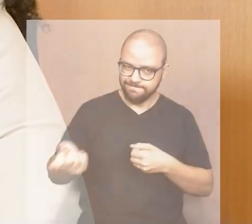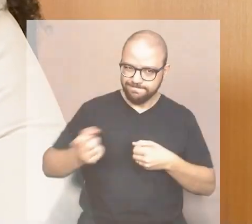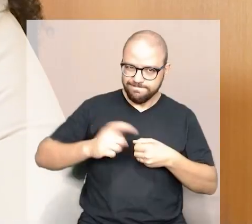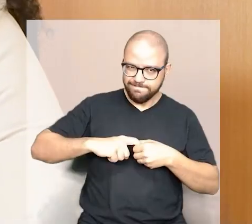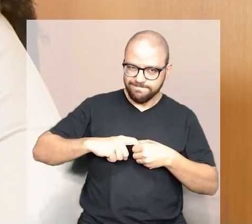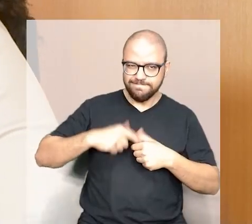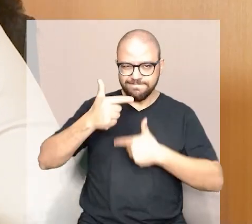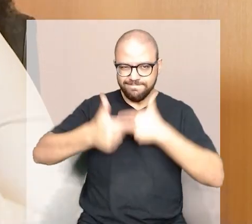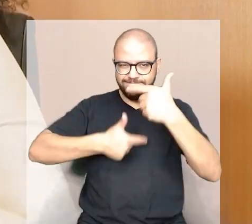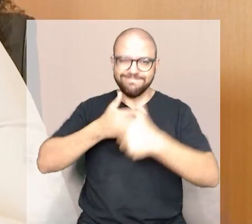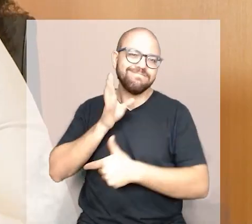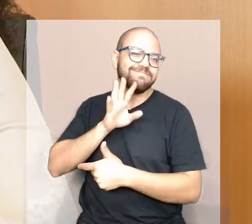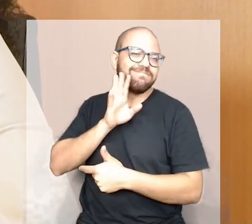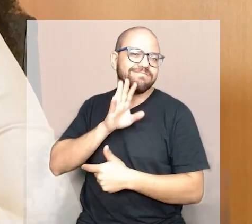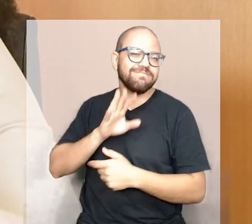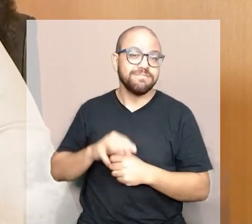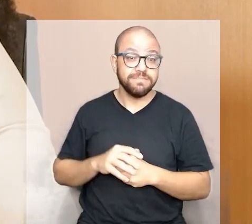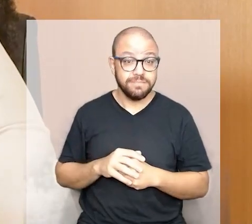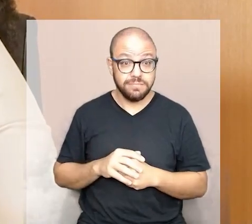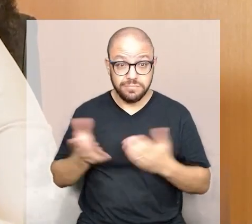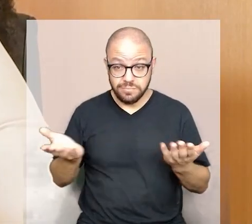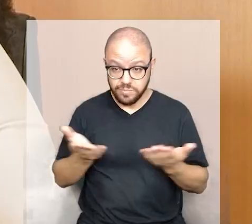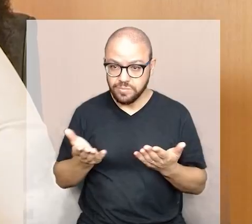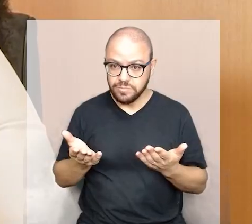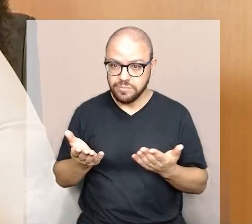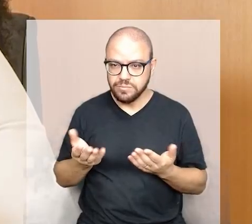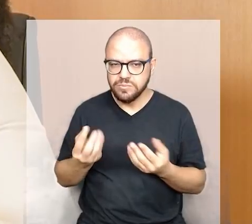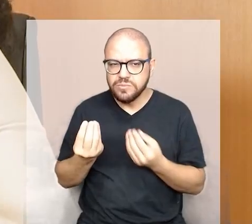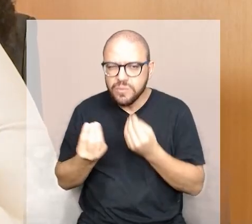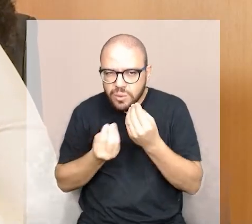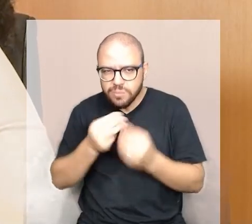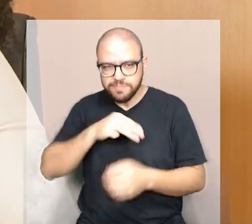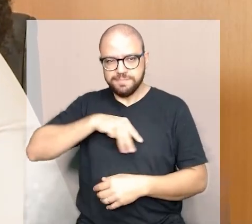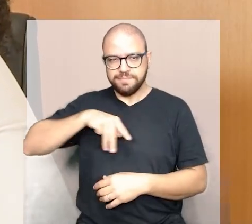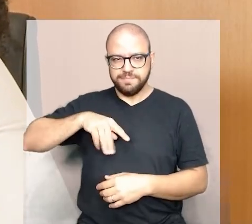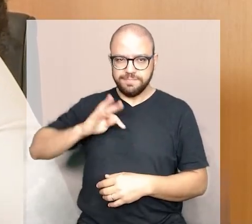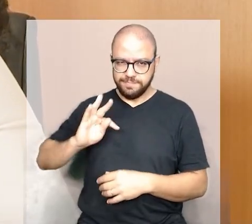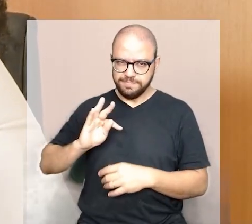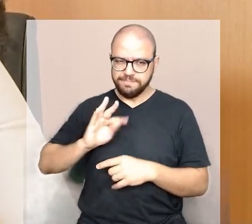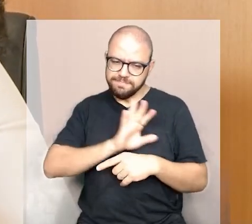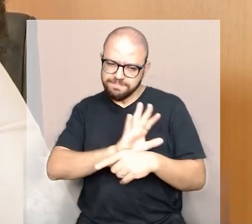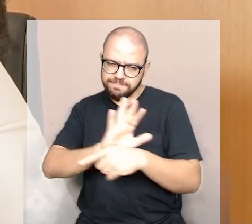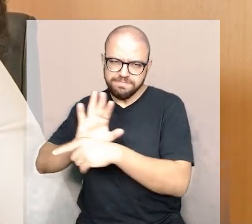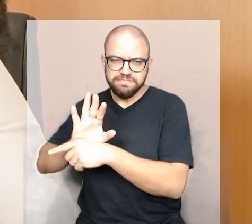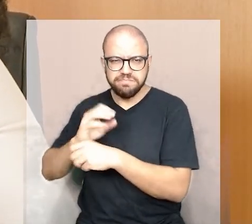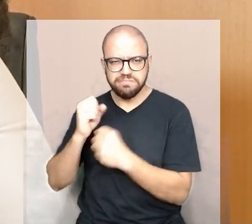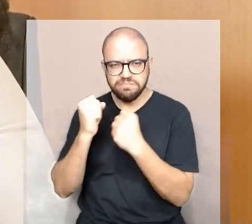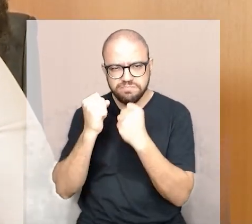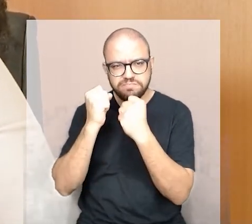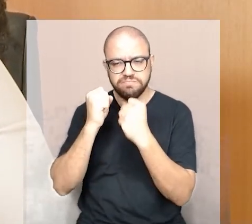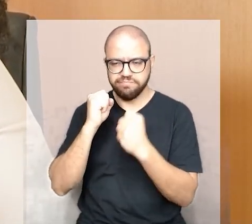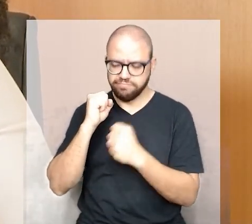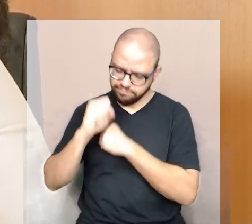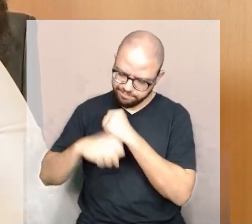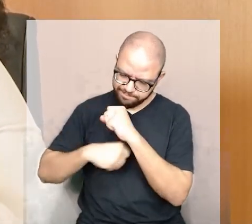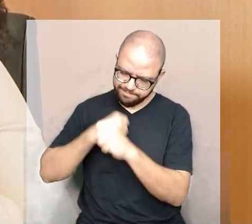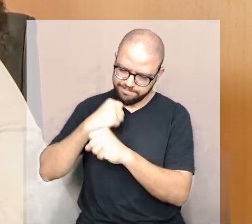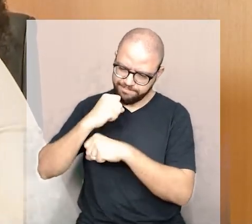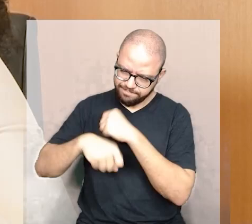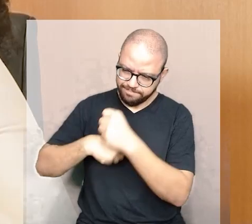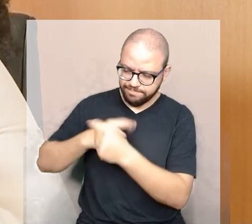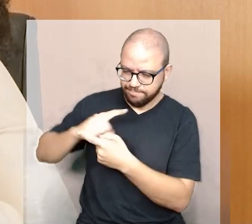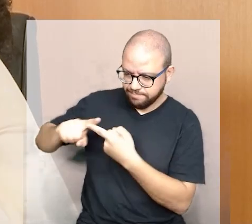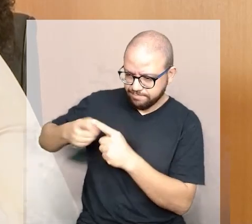De volta com o Trabalho Legal e agora vamos descobrir como o MPT tem se fortalecido ao longo dos anos através